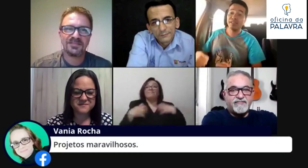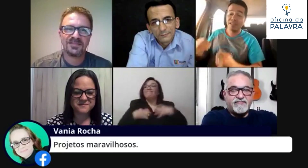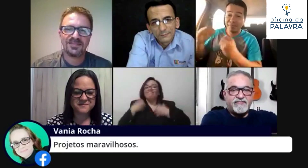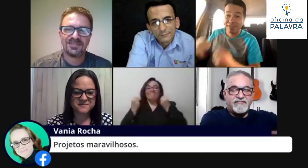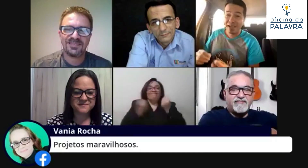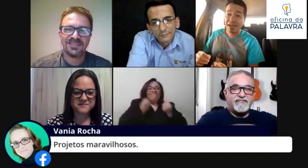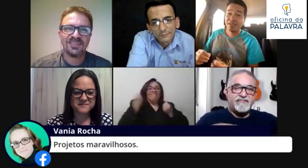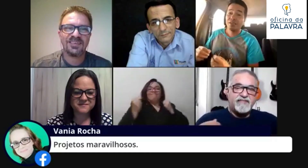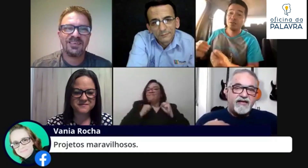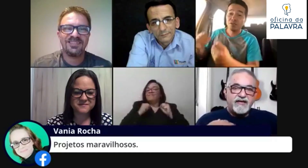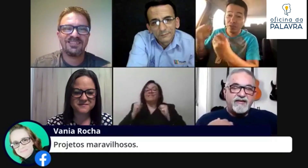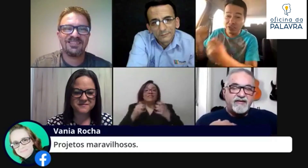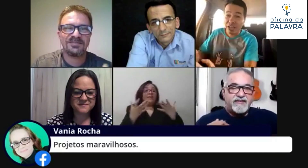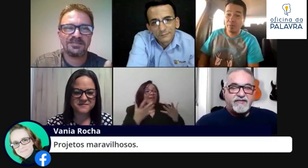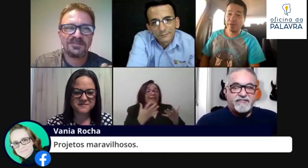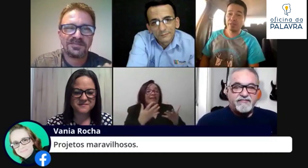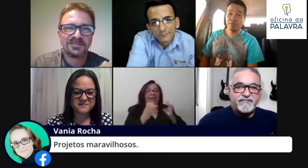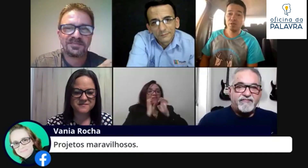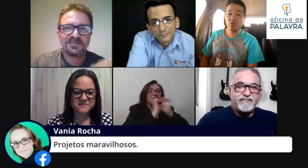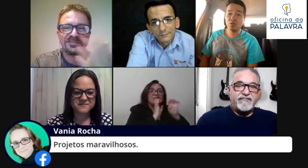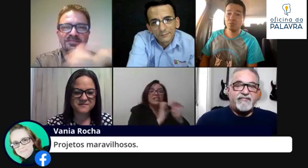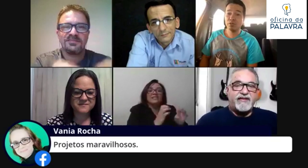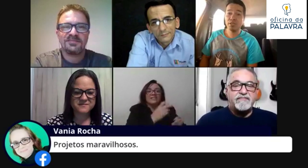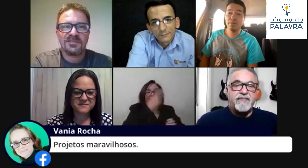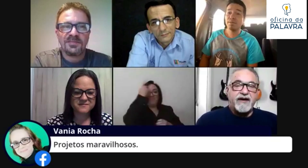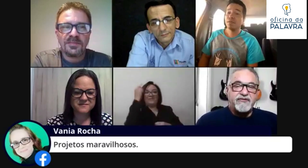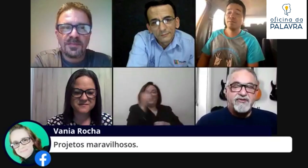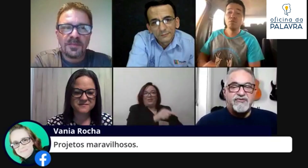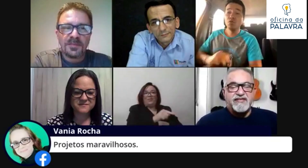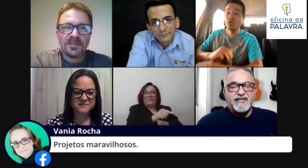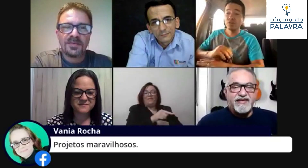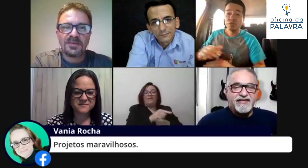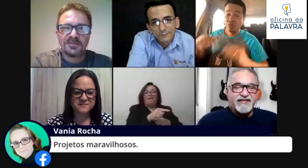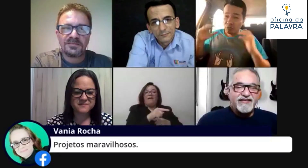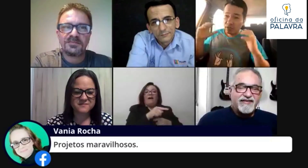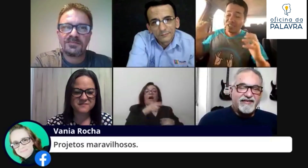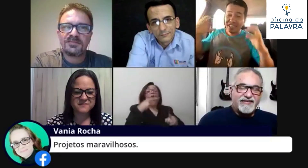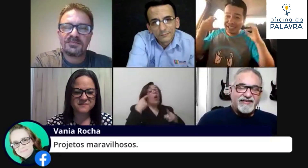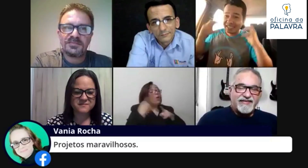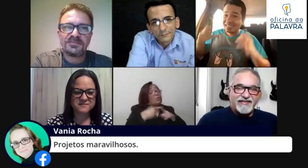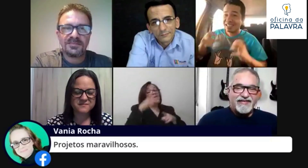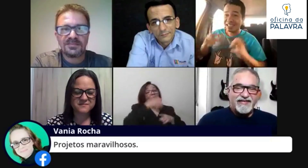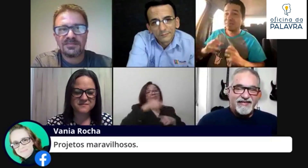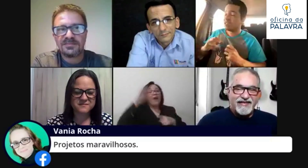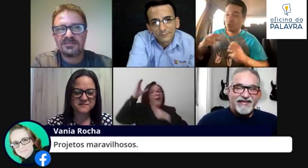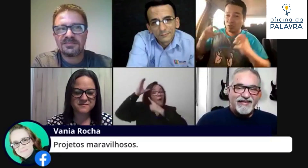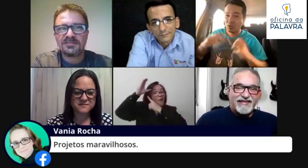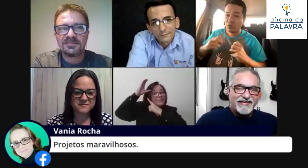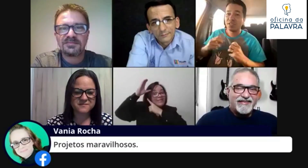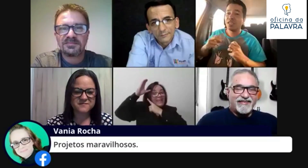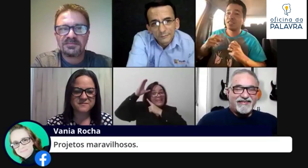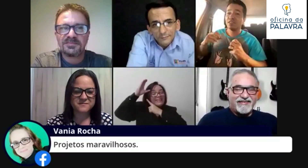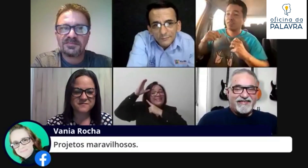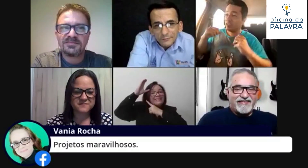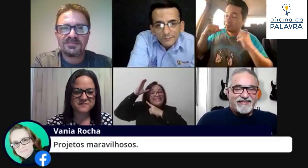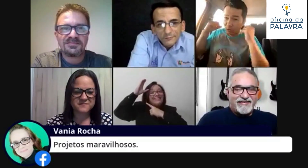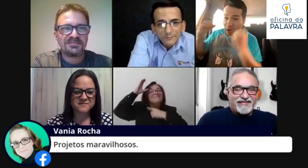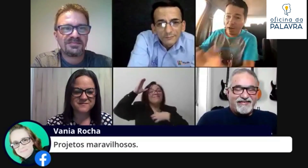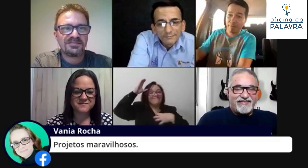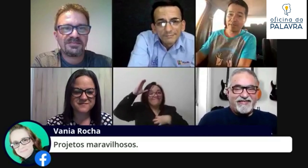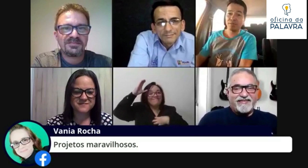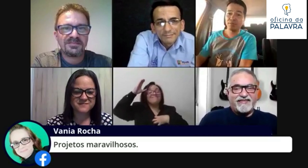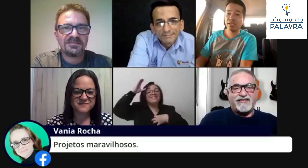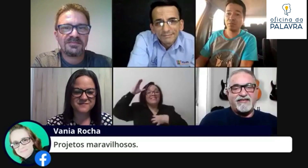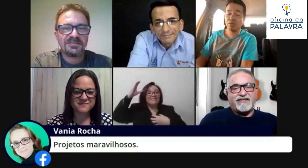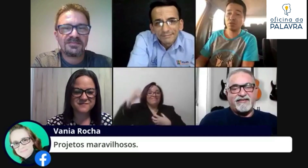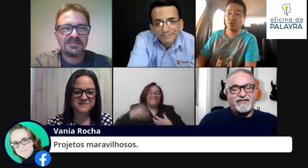coisa, para levar o evangelho para aquela pessoa, porque impacto de consciência, né? Exatamente, a tua consciência vai te